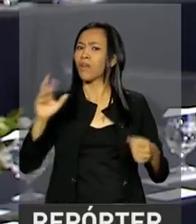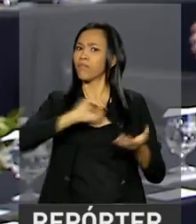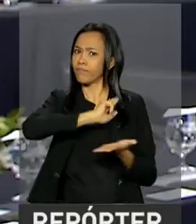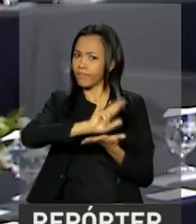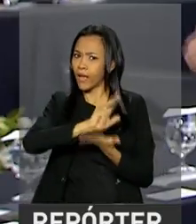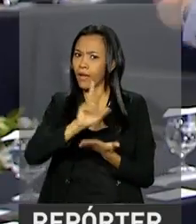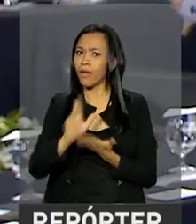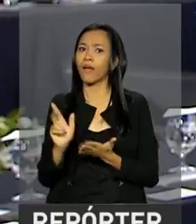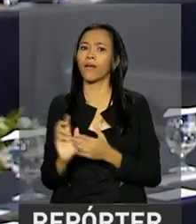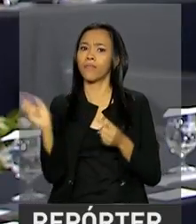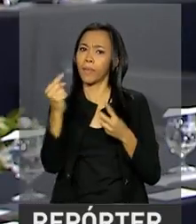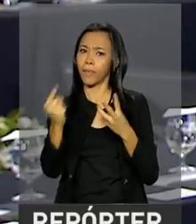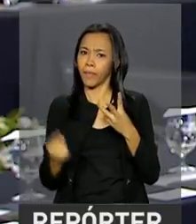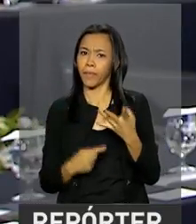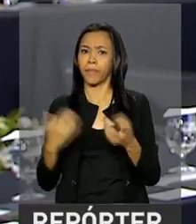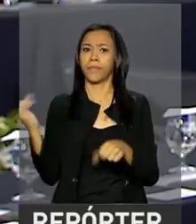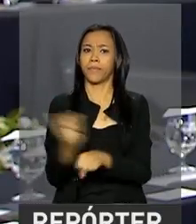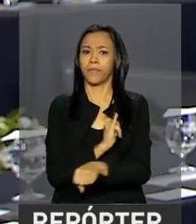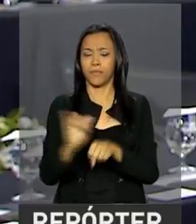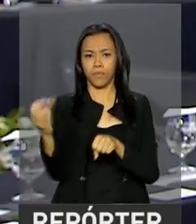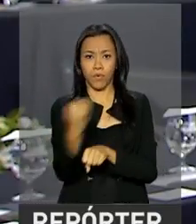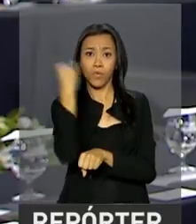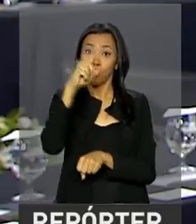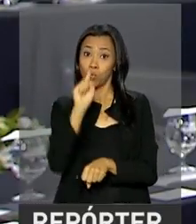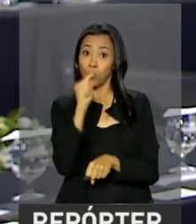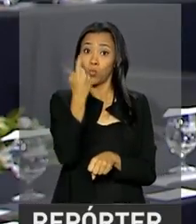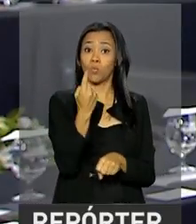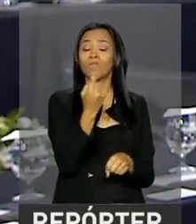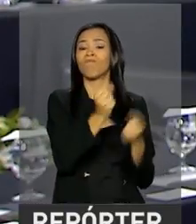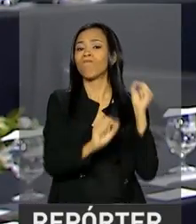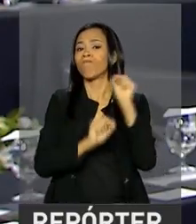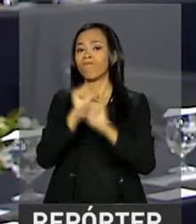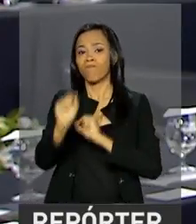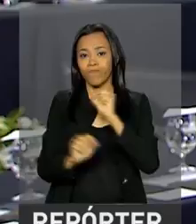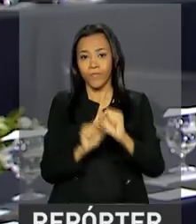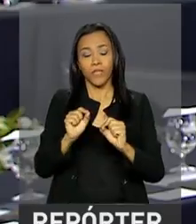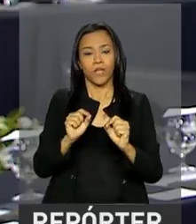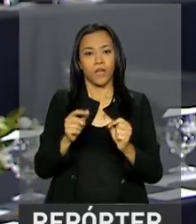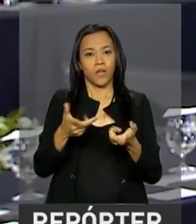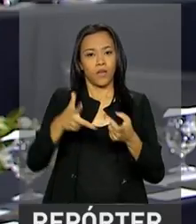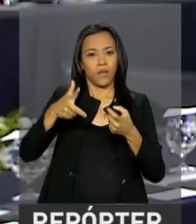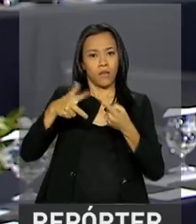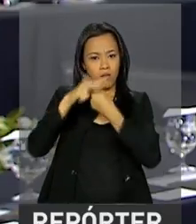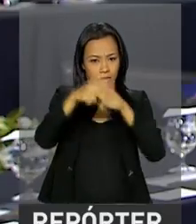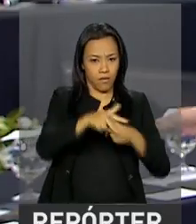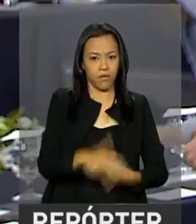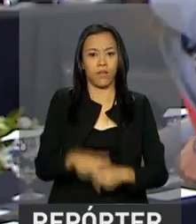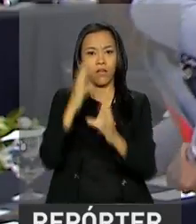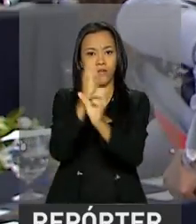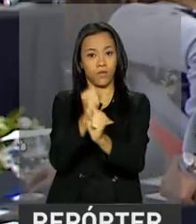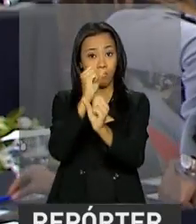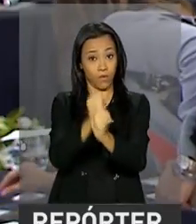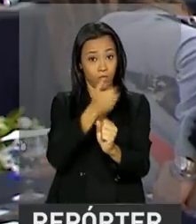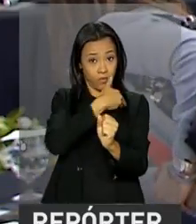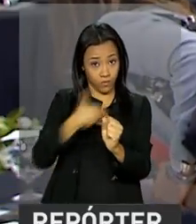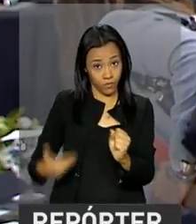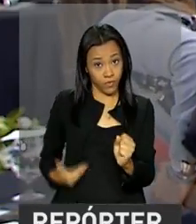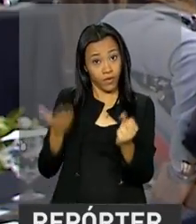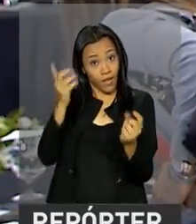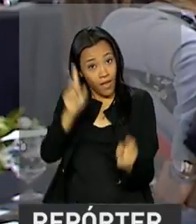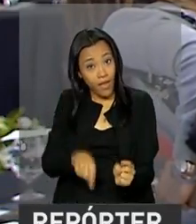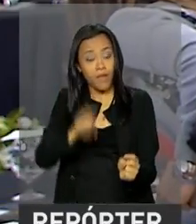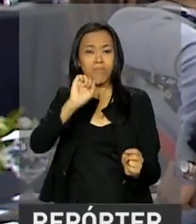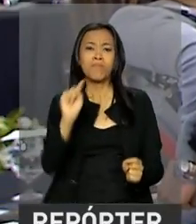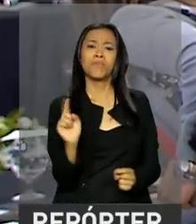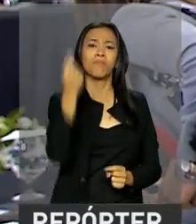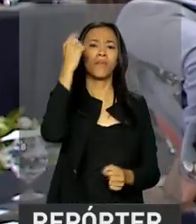medidas importantes. Um dos destaques aí que a gente pode falar é a preocupação com o ajuste nas contas públicas. E nesse sentido, uma das